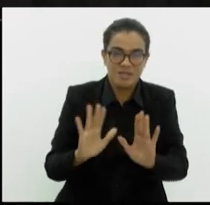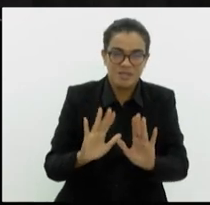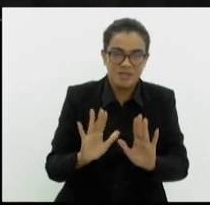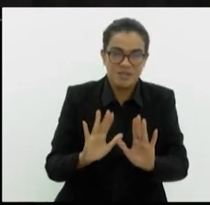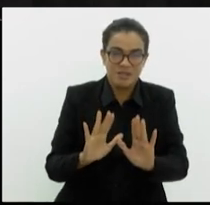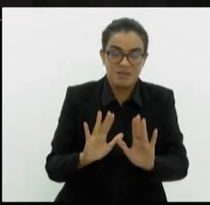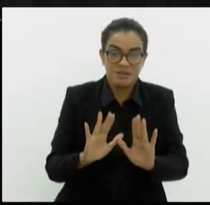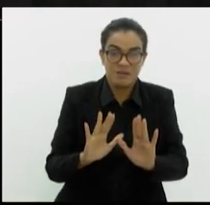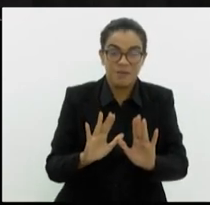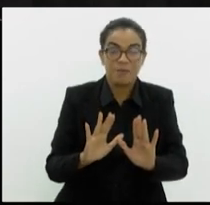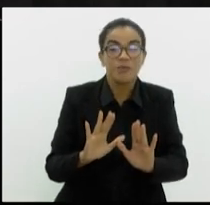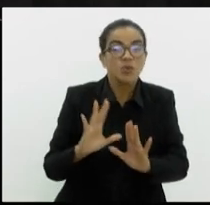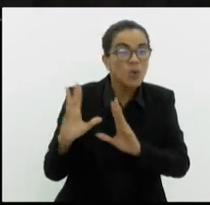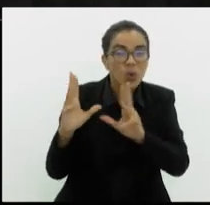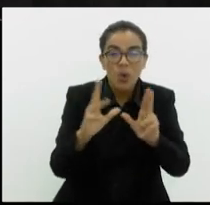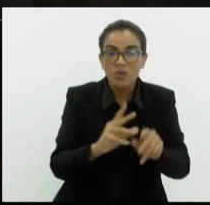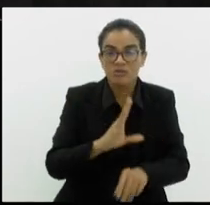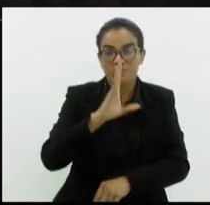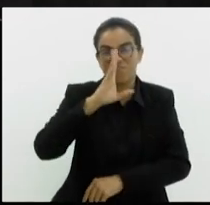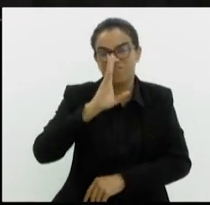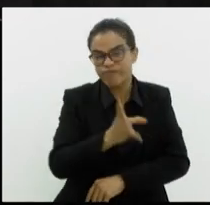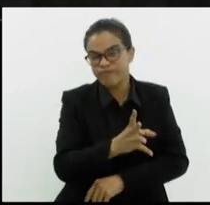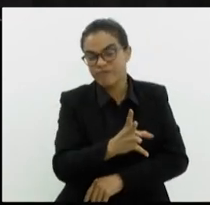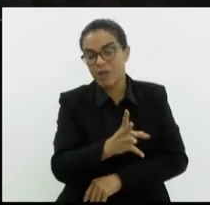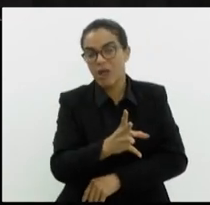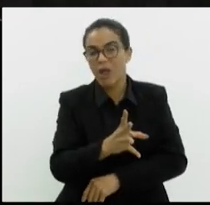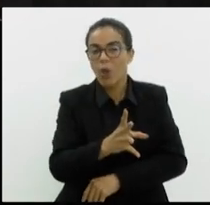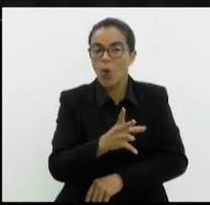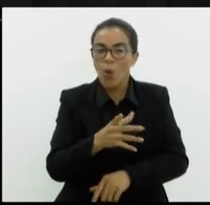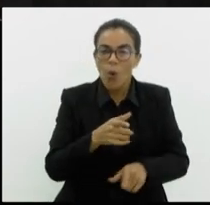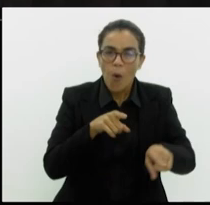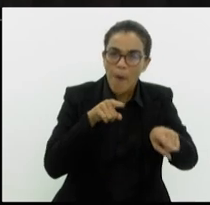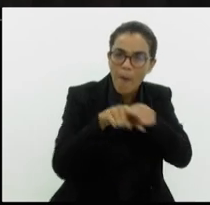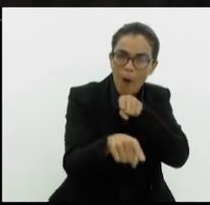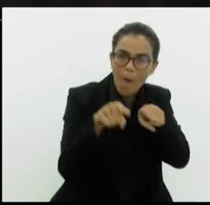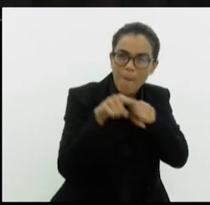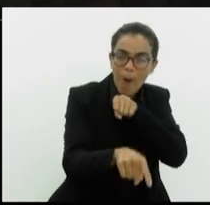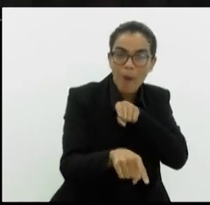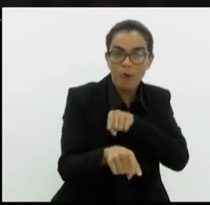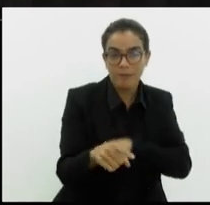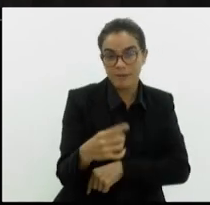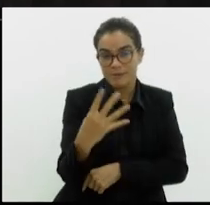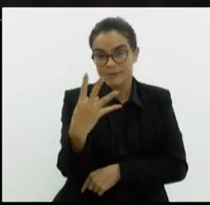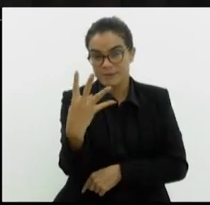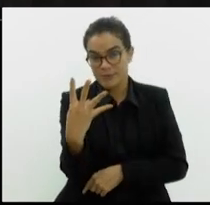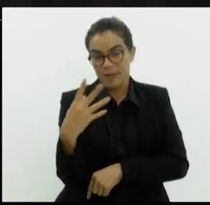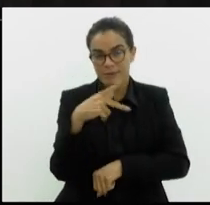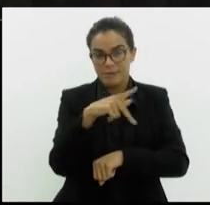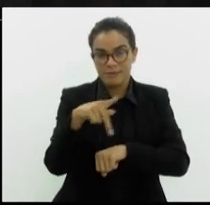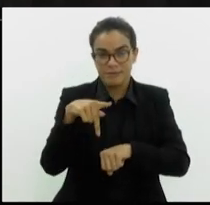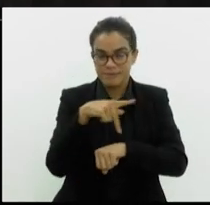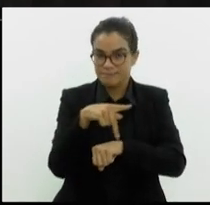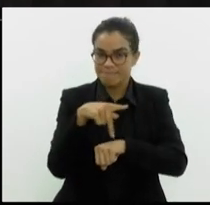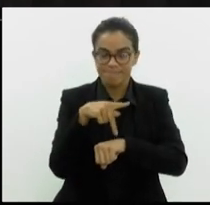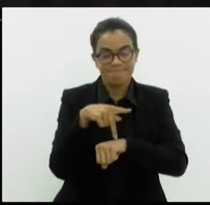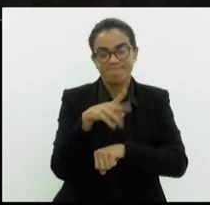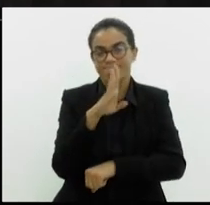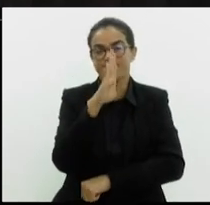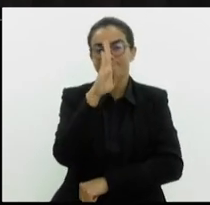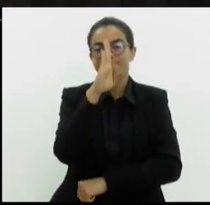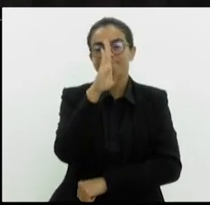todos eles, condenaram o ataque. Mas 4 países não o